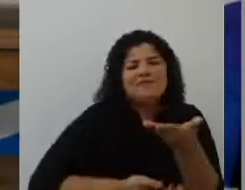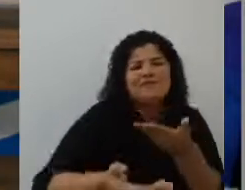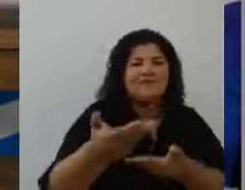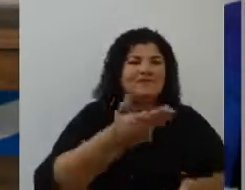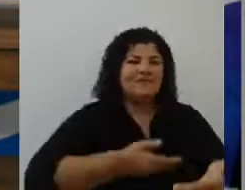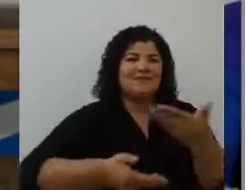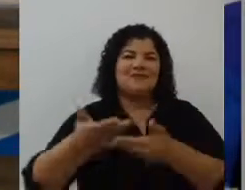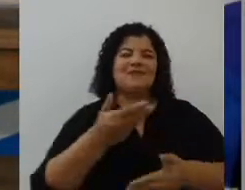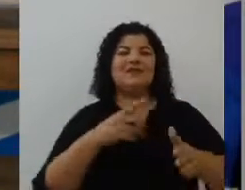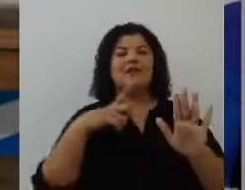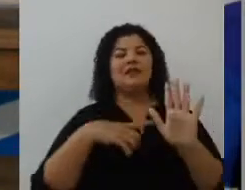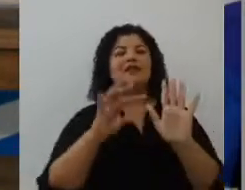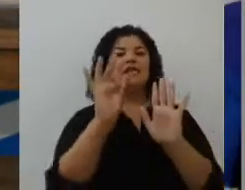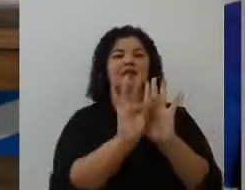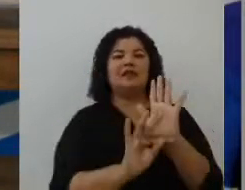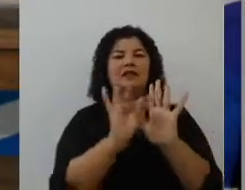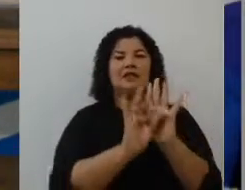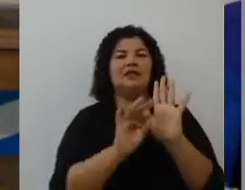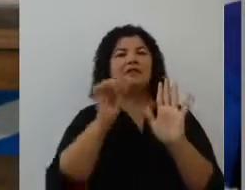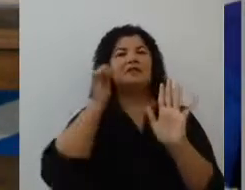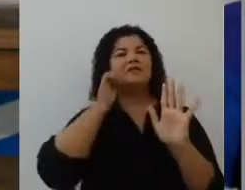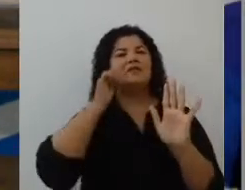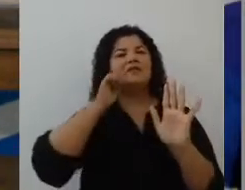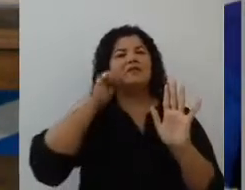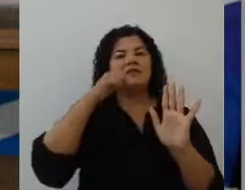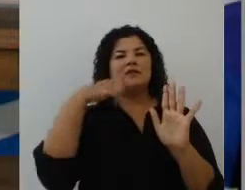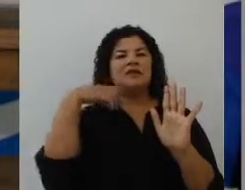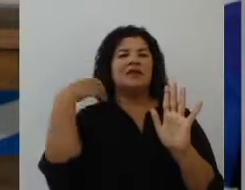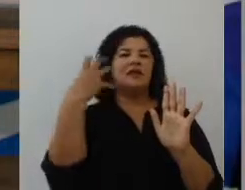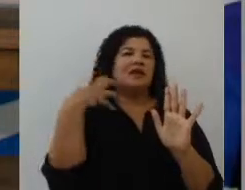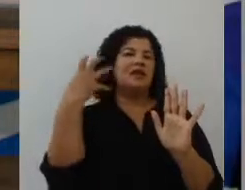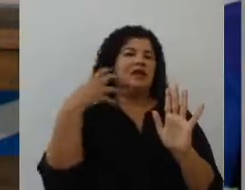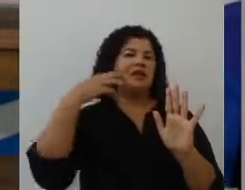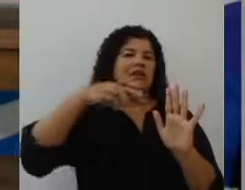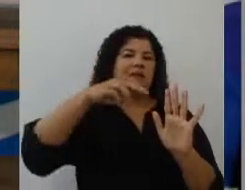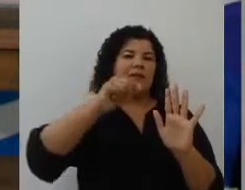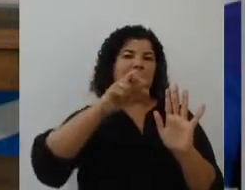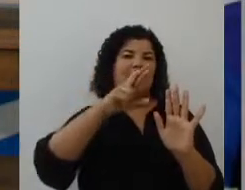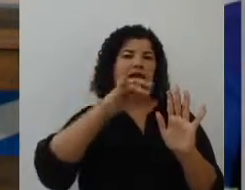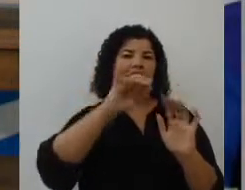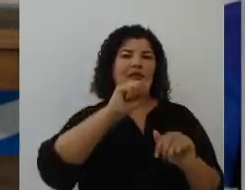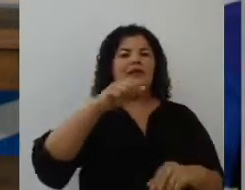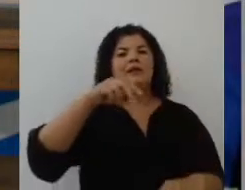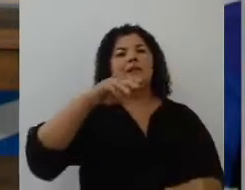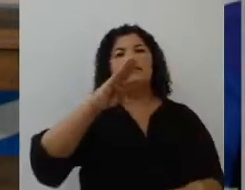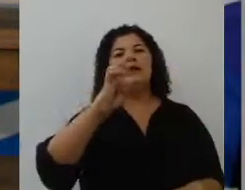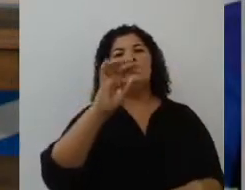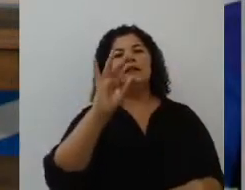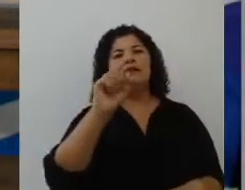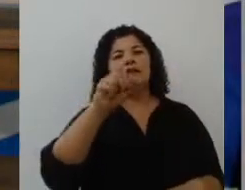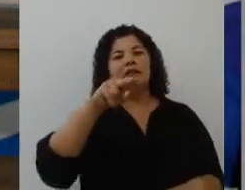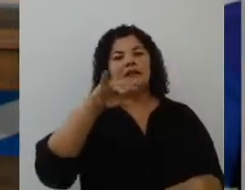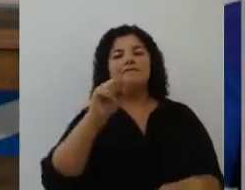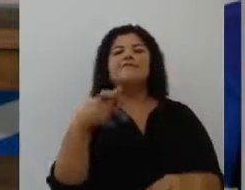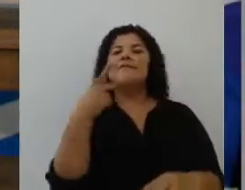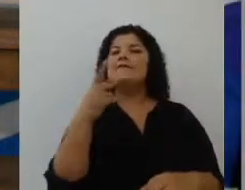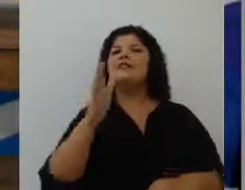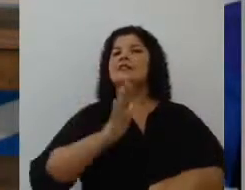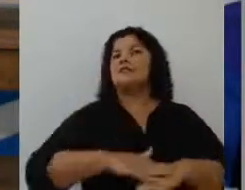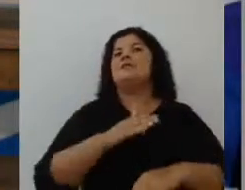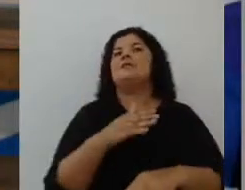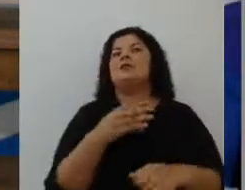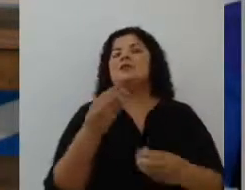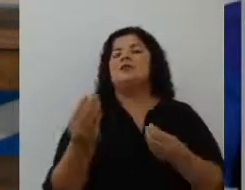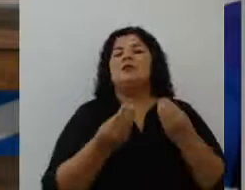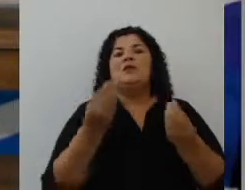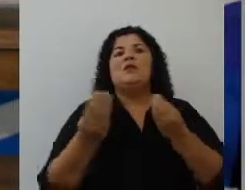um texto que até a cantora Maria Bethânia traz, ela declama esse texto, e ele tem uma representação